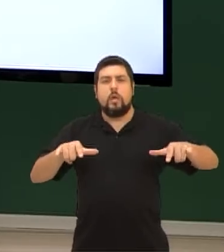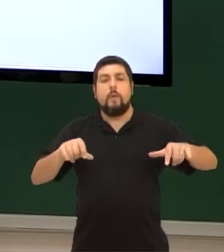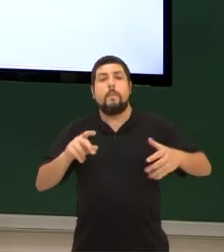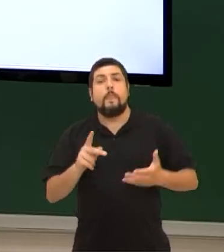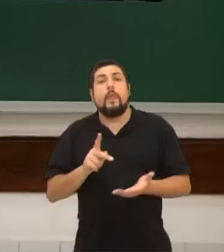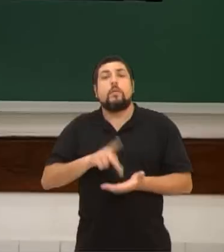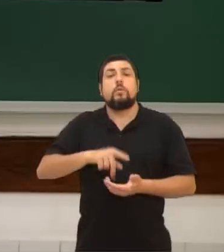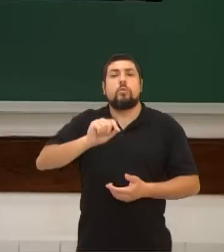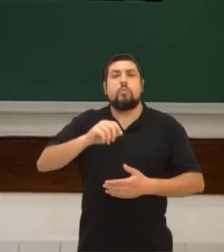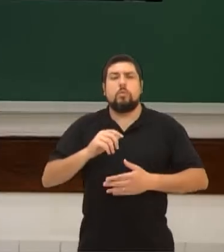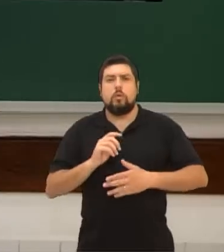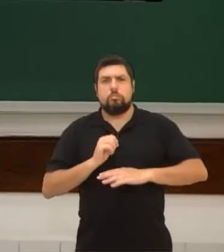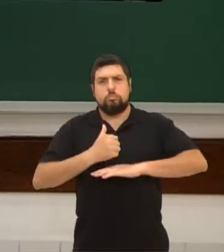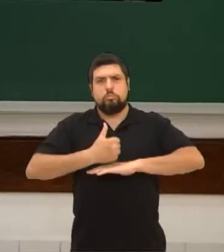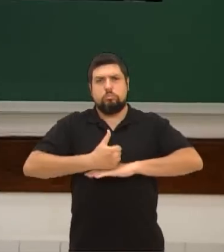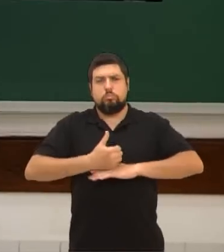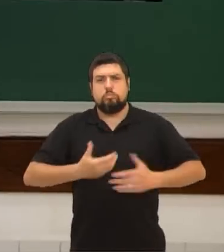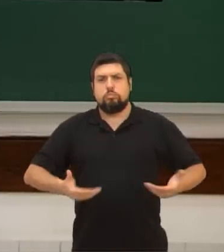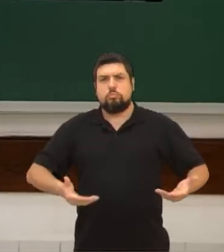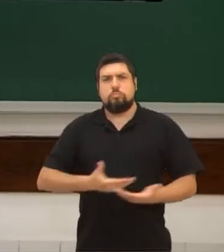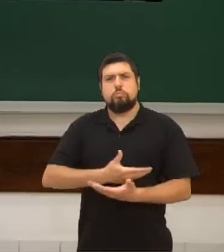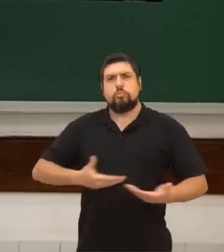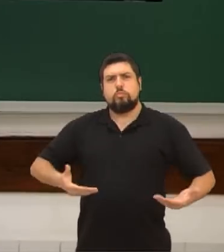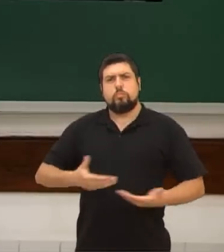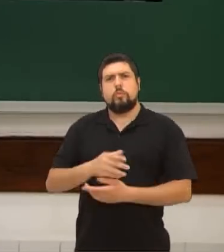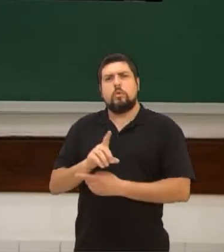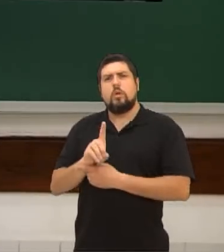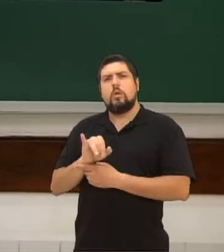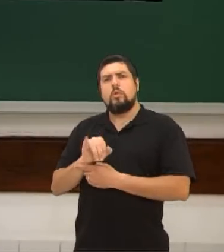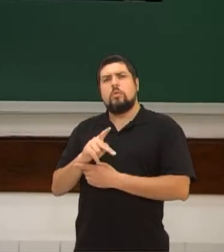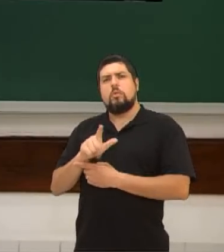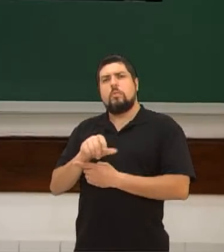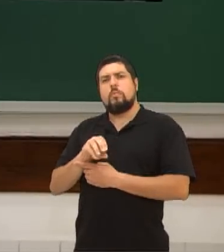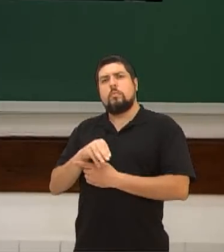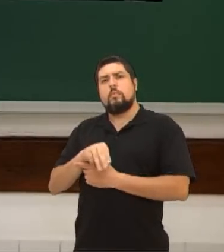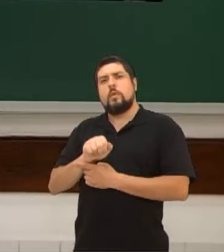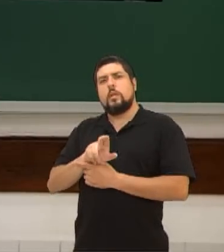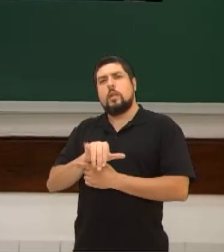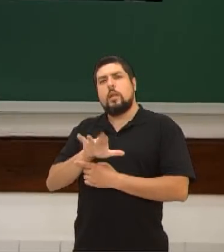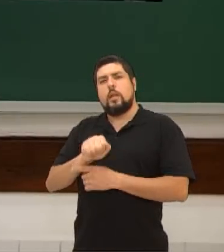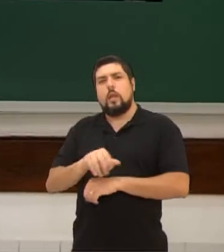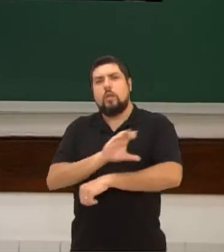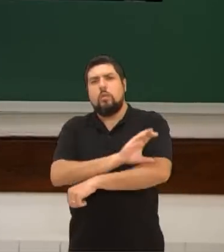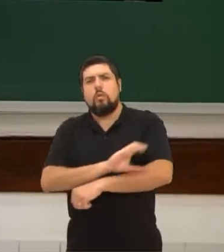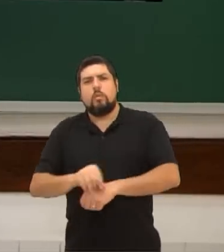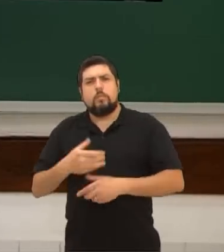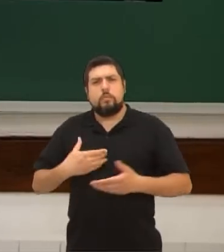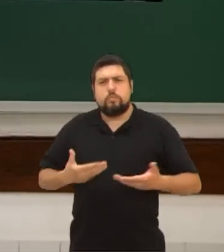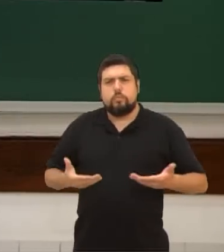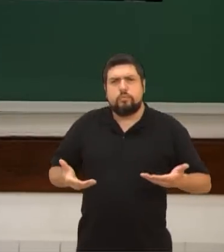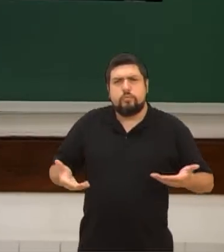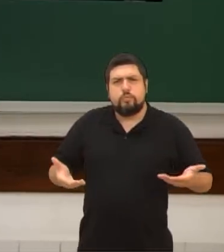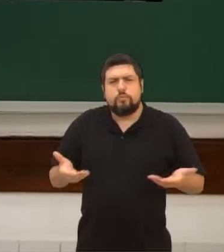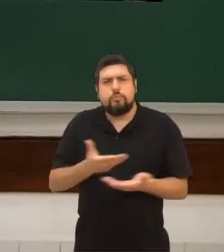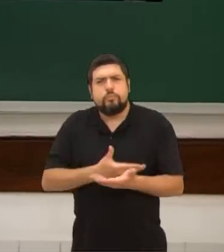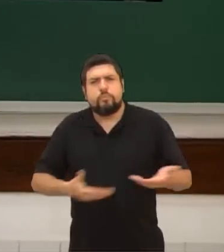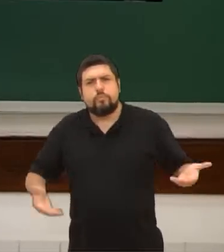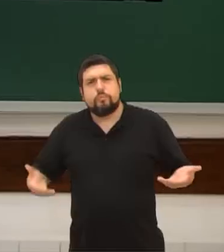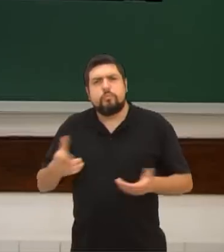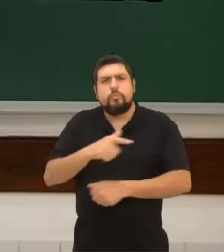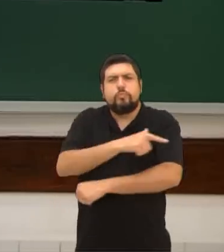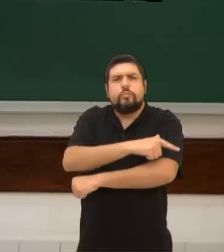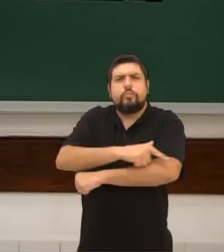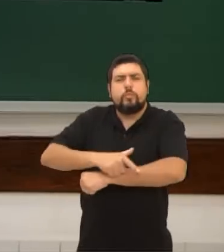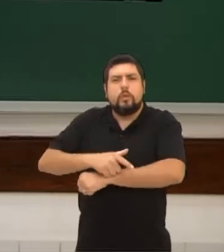é a diplomacia, essa alternância de poderes entre o Partido Liberal e o Partido Conservador, como nós vimos na